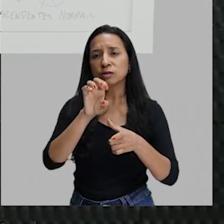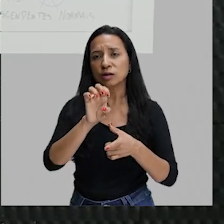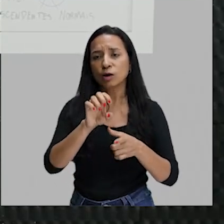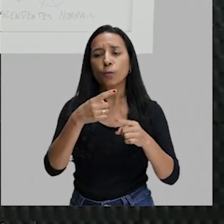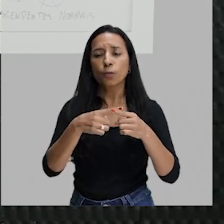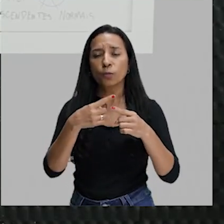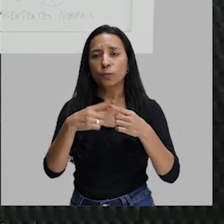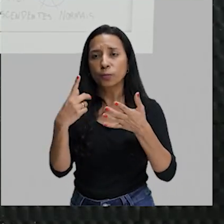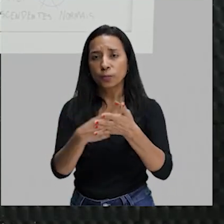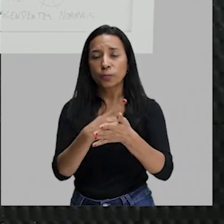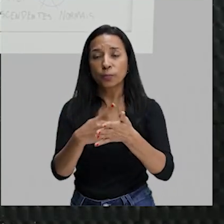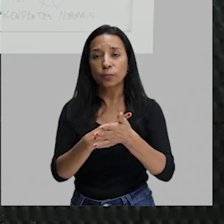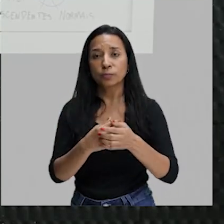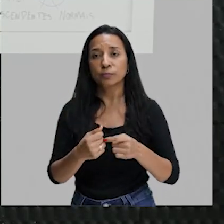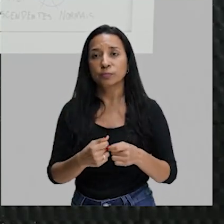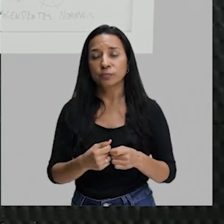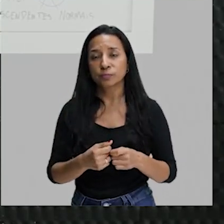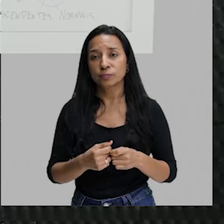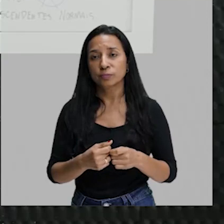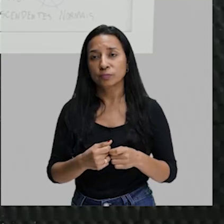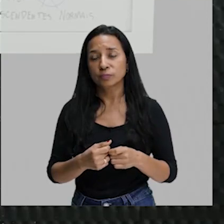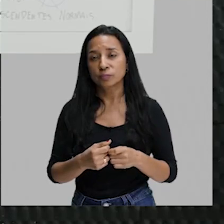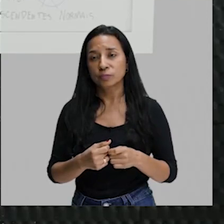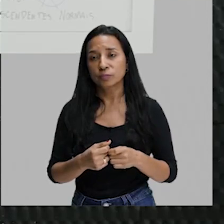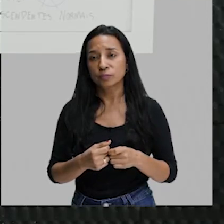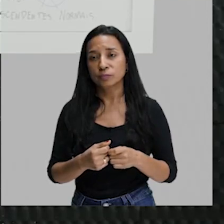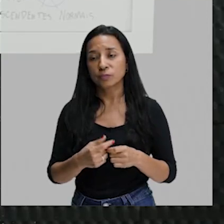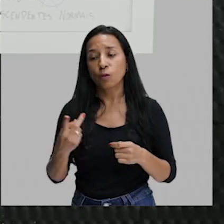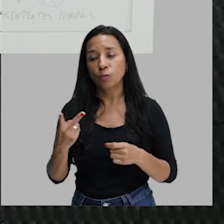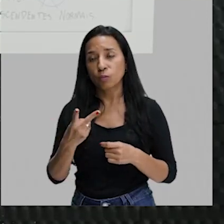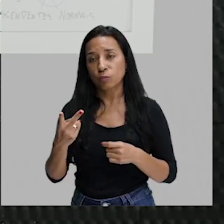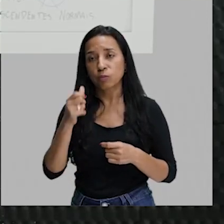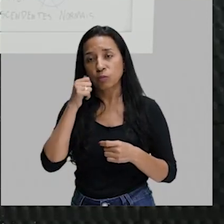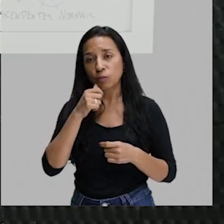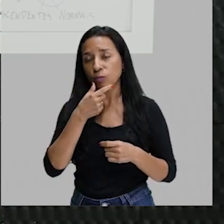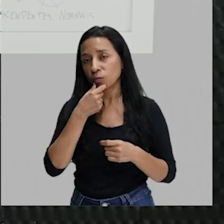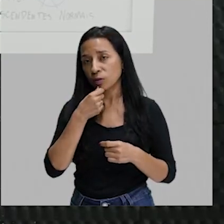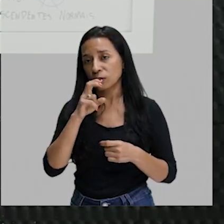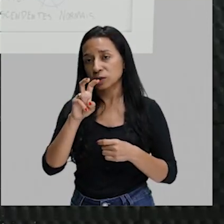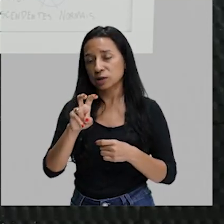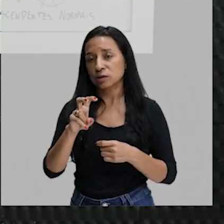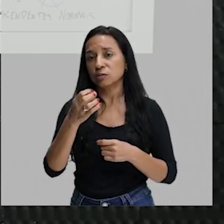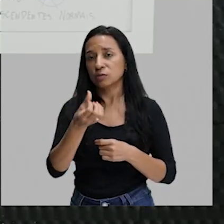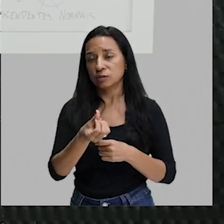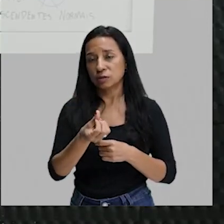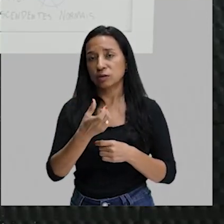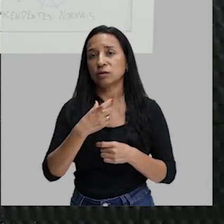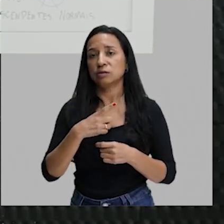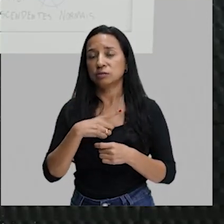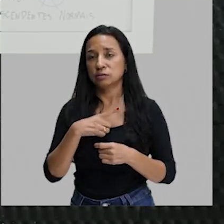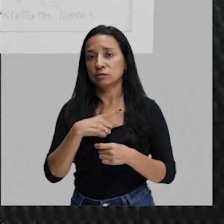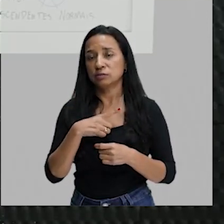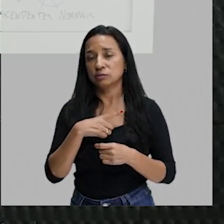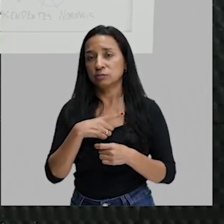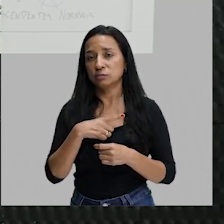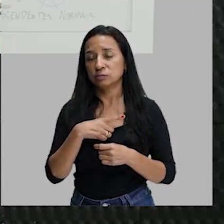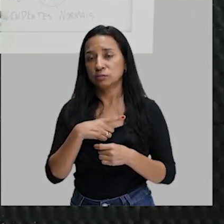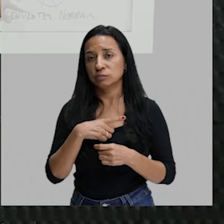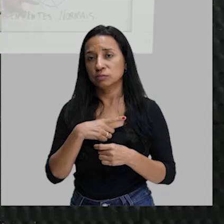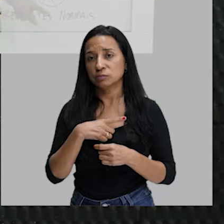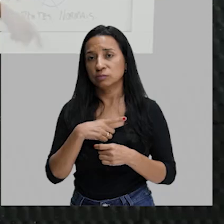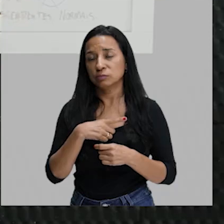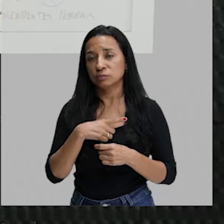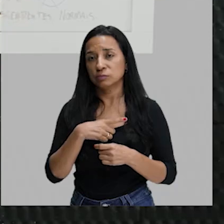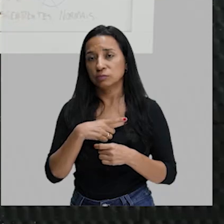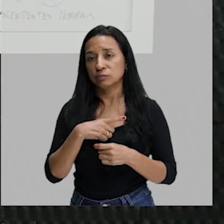errada? Olha só. O casal 5 e 6 tem probabilidade nula de